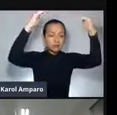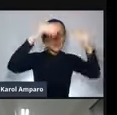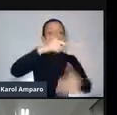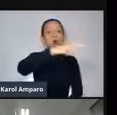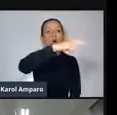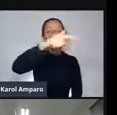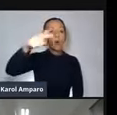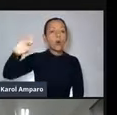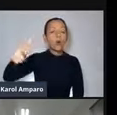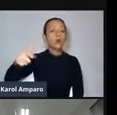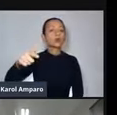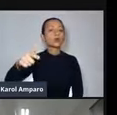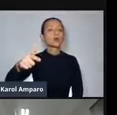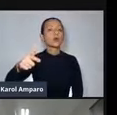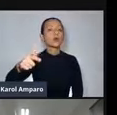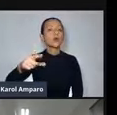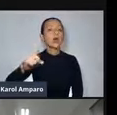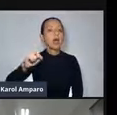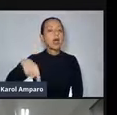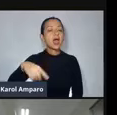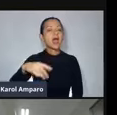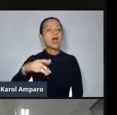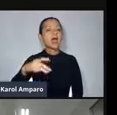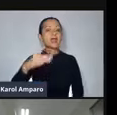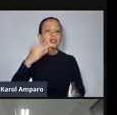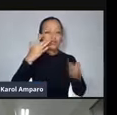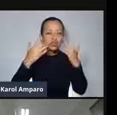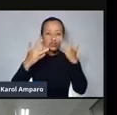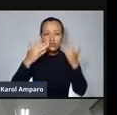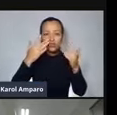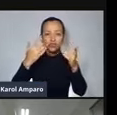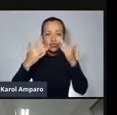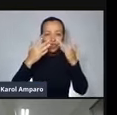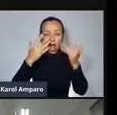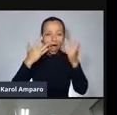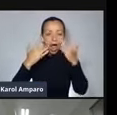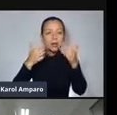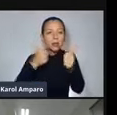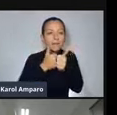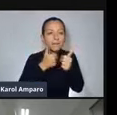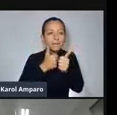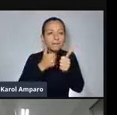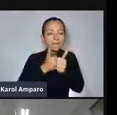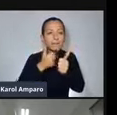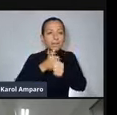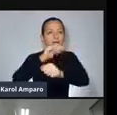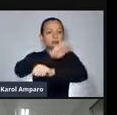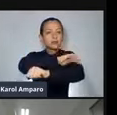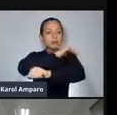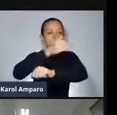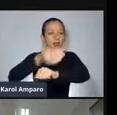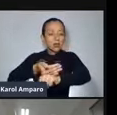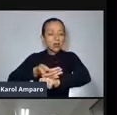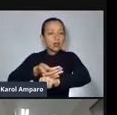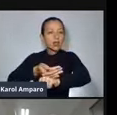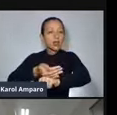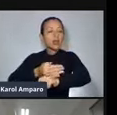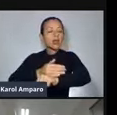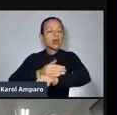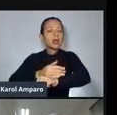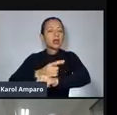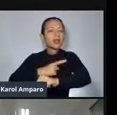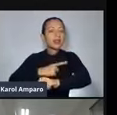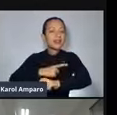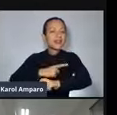grande anfiteatro, né? Ao lado de uma quadra, né? É ali que a gente vê, debaixo do sol,